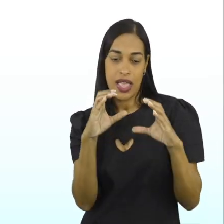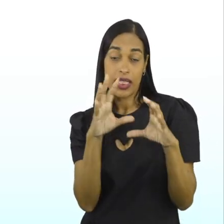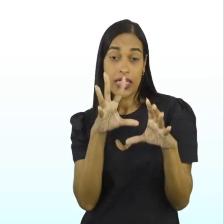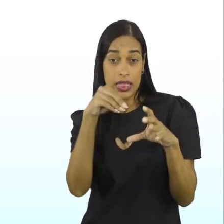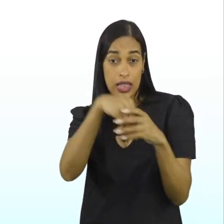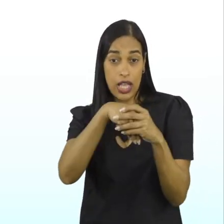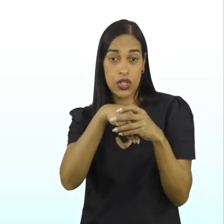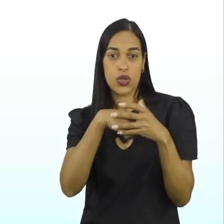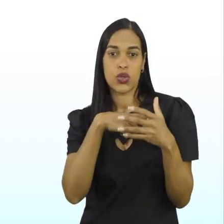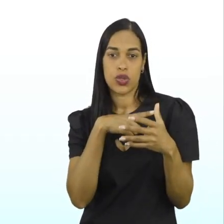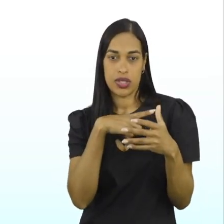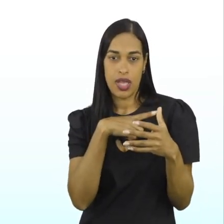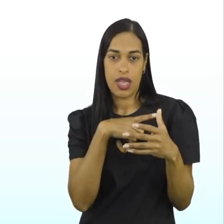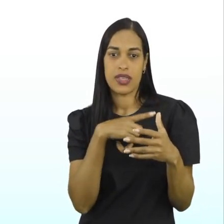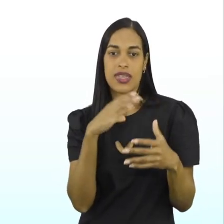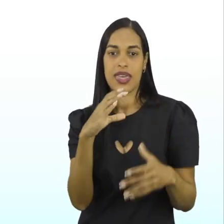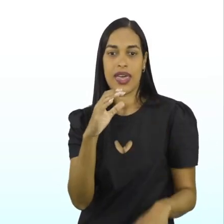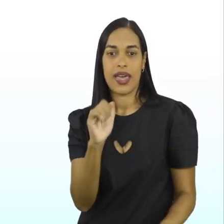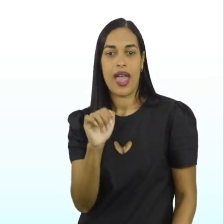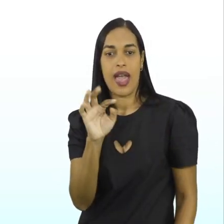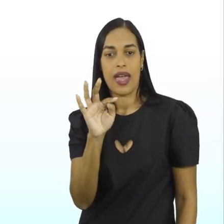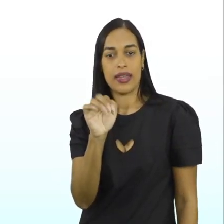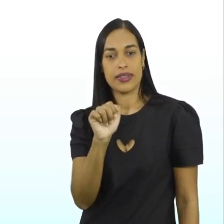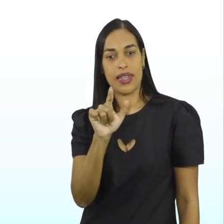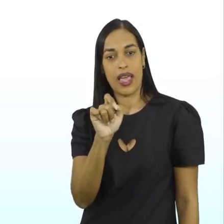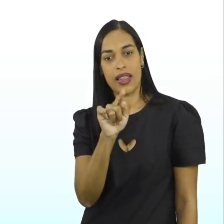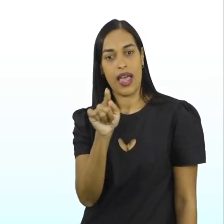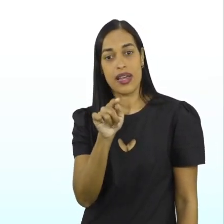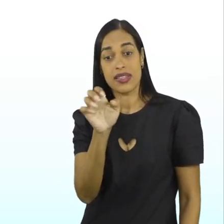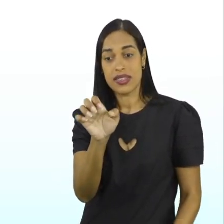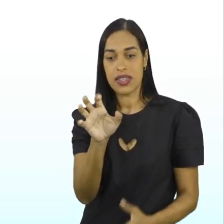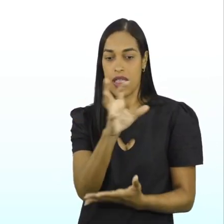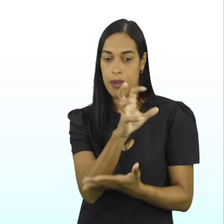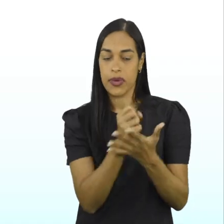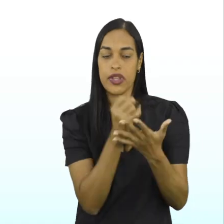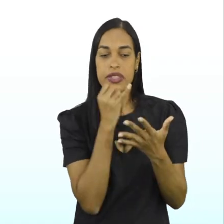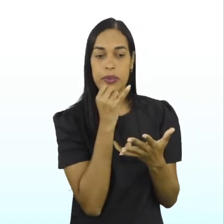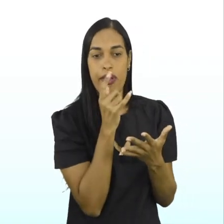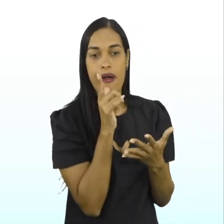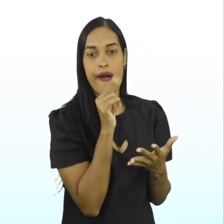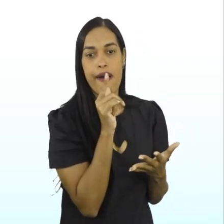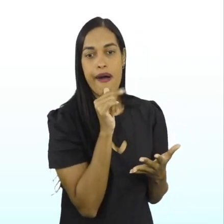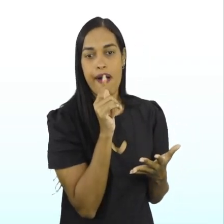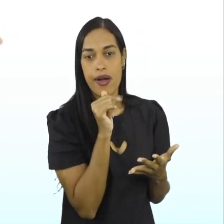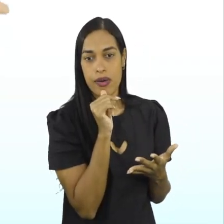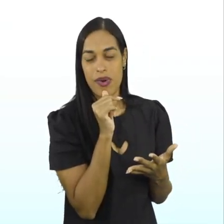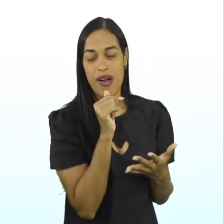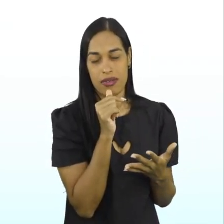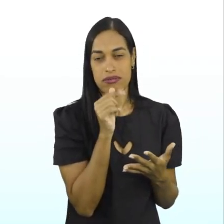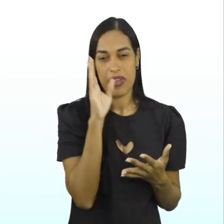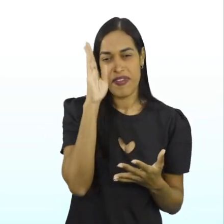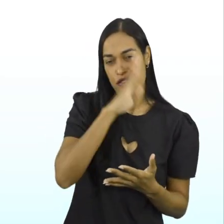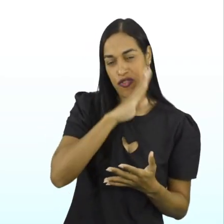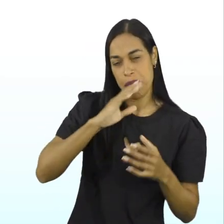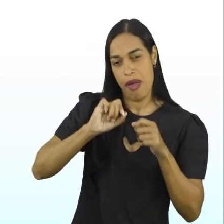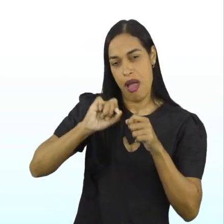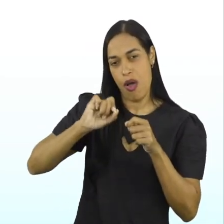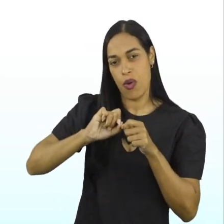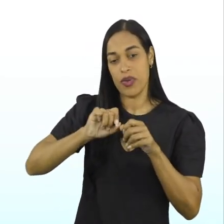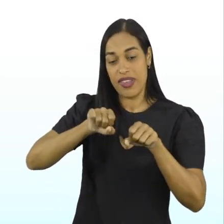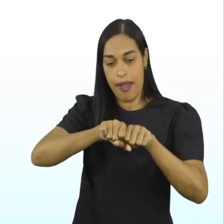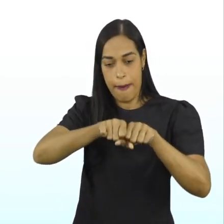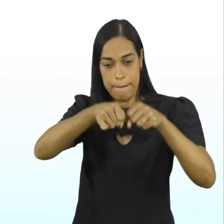enzima chamada de catalase. Aí essa enzima pega a água oxigenada, que é uma coisa tóxica, e quebra a